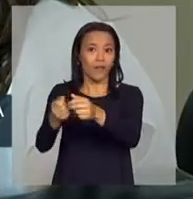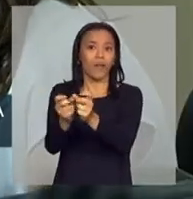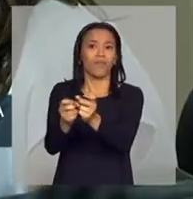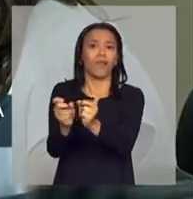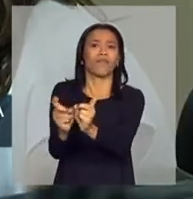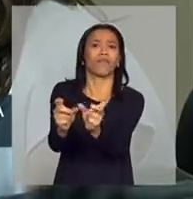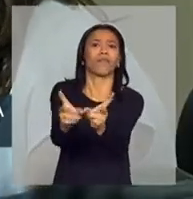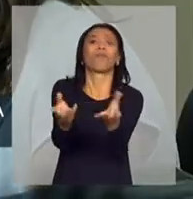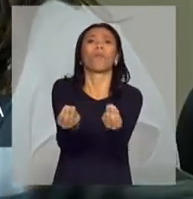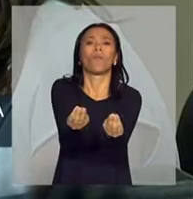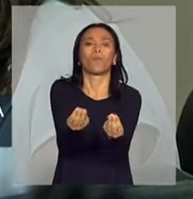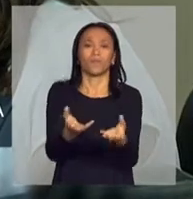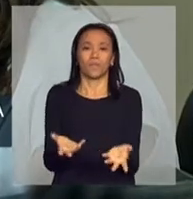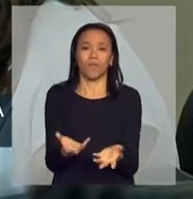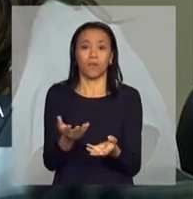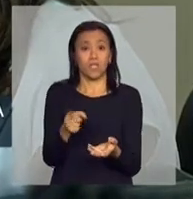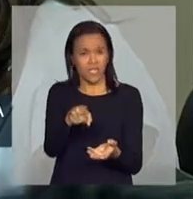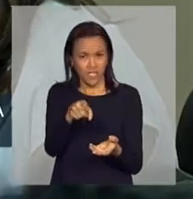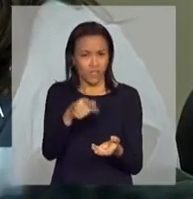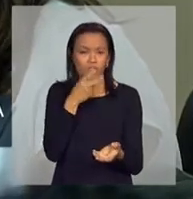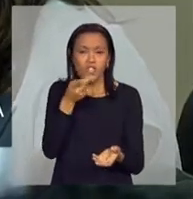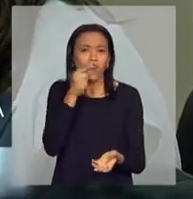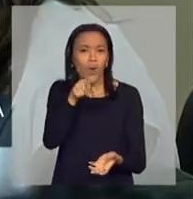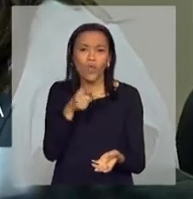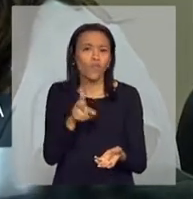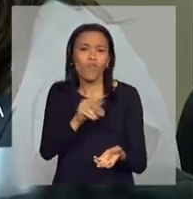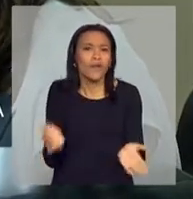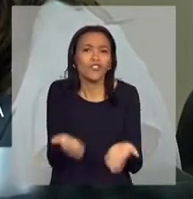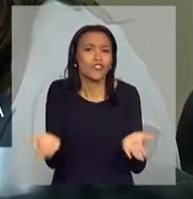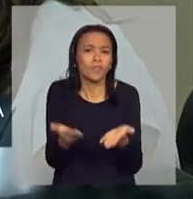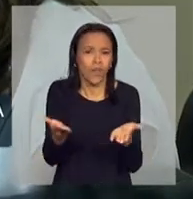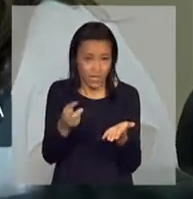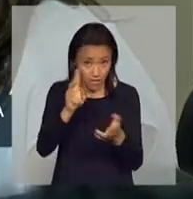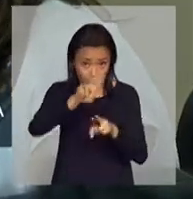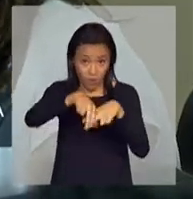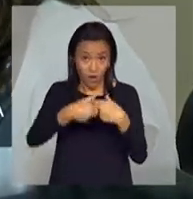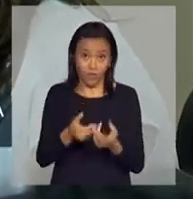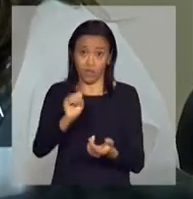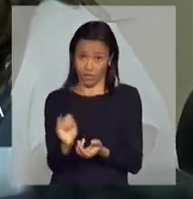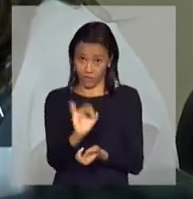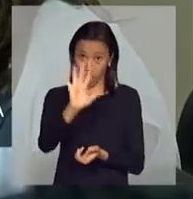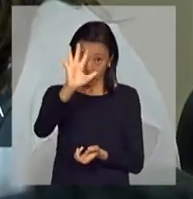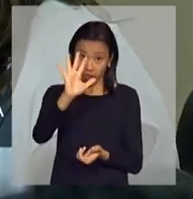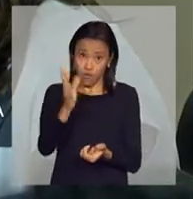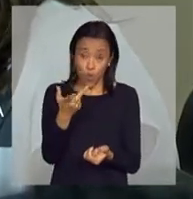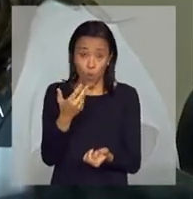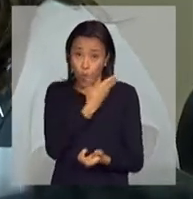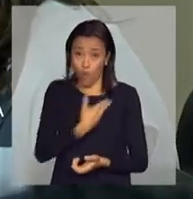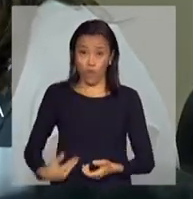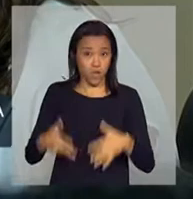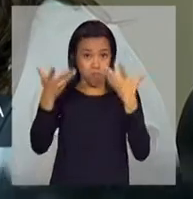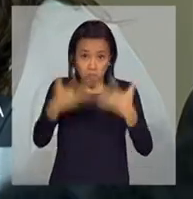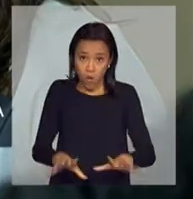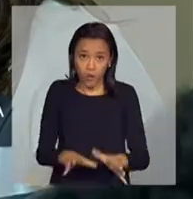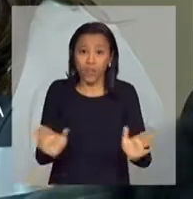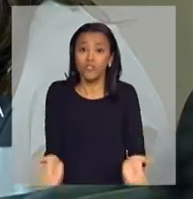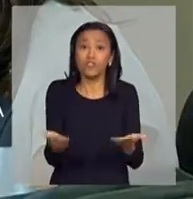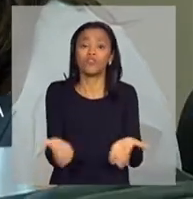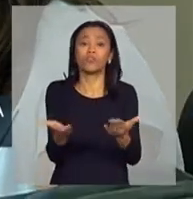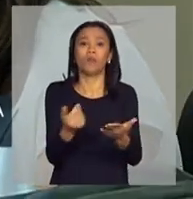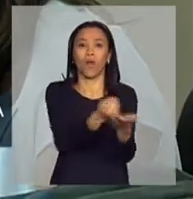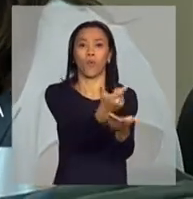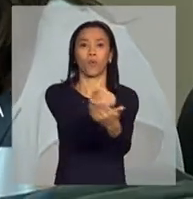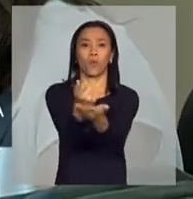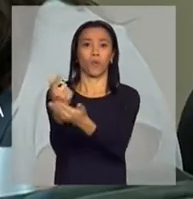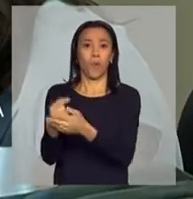discurso novo que o senhor doutor de que não vai estimular o consumo é um reflexo da inflação alta o governo não quer mais estimular um crescimento muito forte